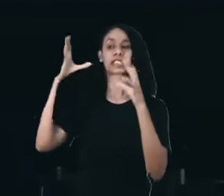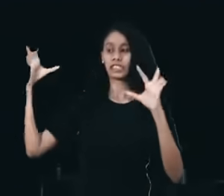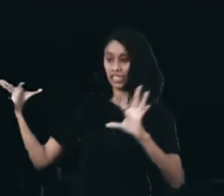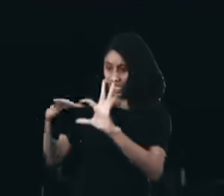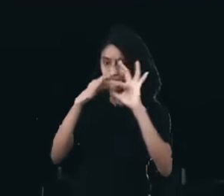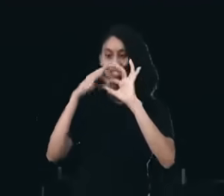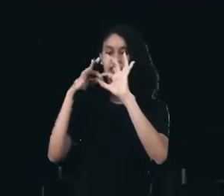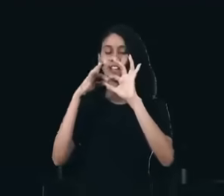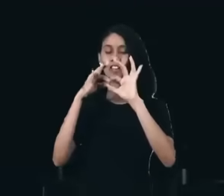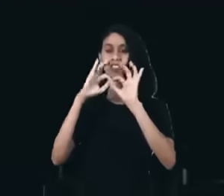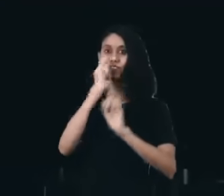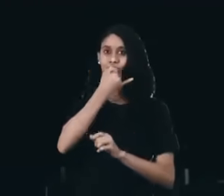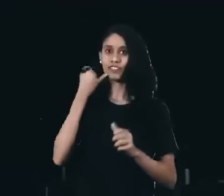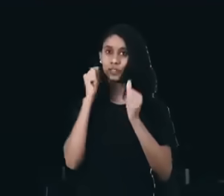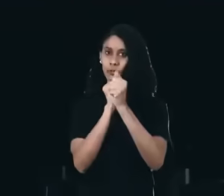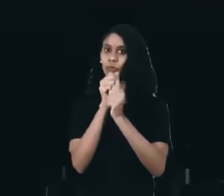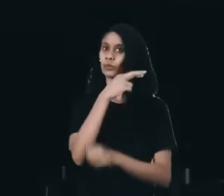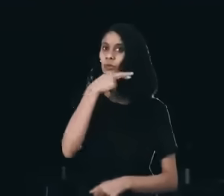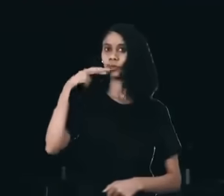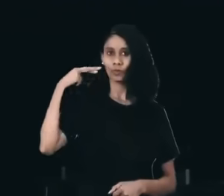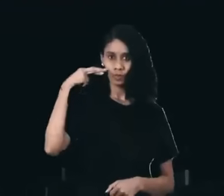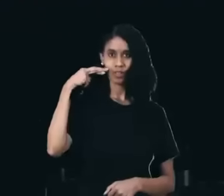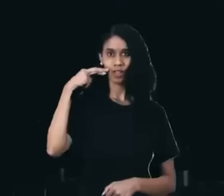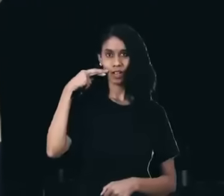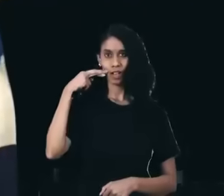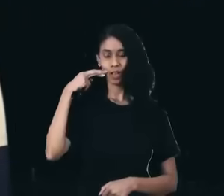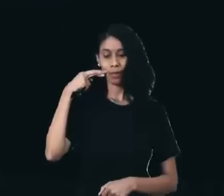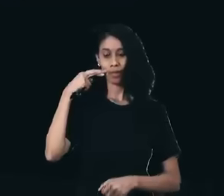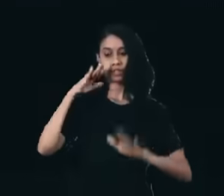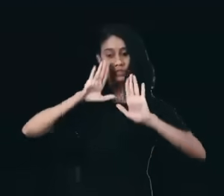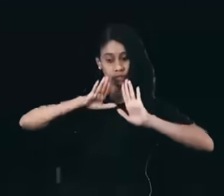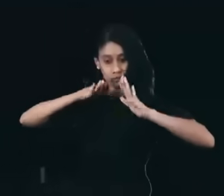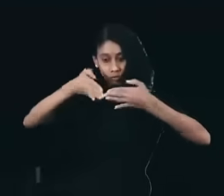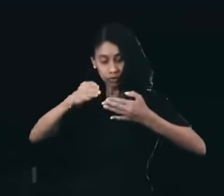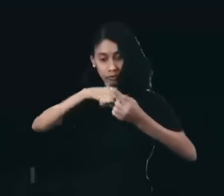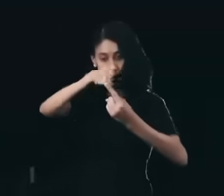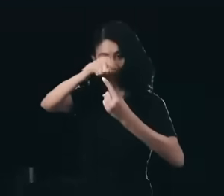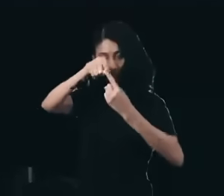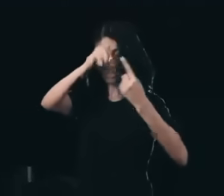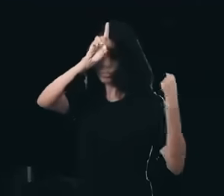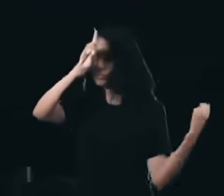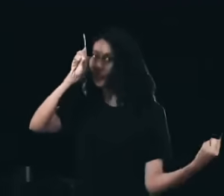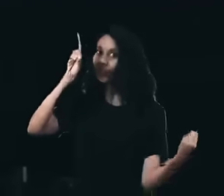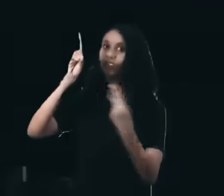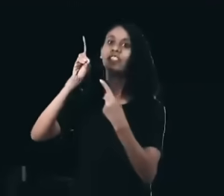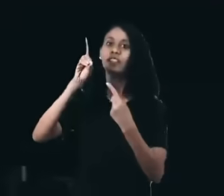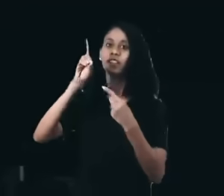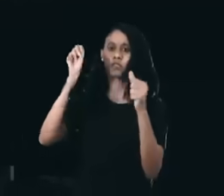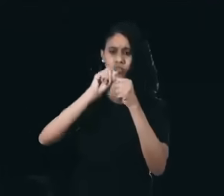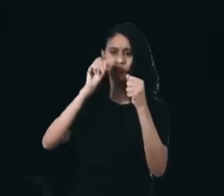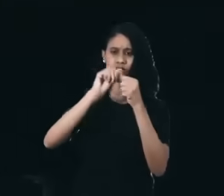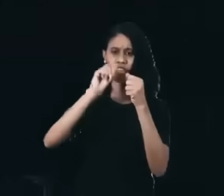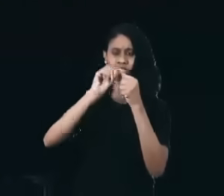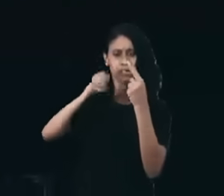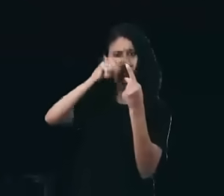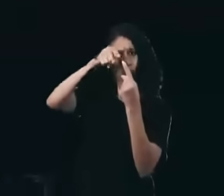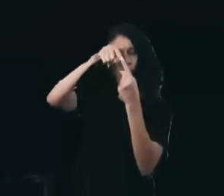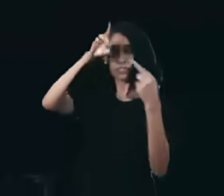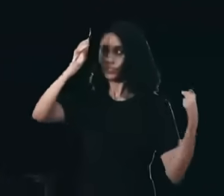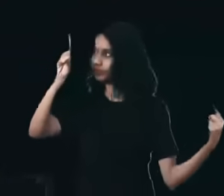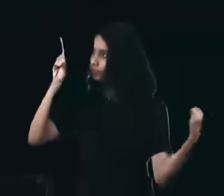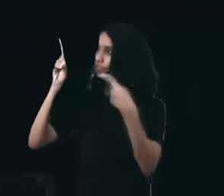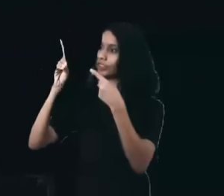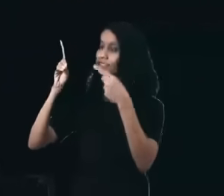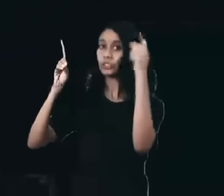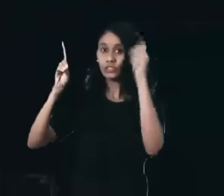de Isaac com Rebeca e eles estarem no centro do propósito de Deus, cumprindo o propósito de Deus,